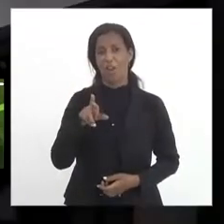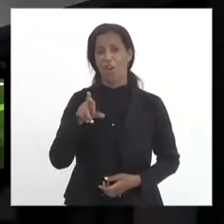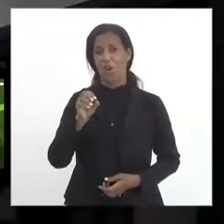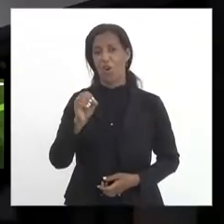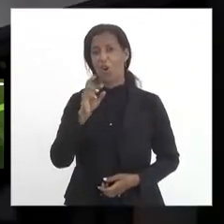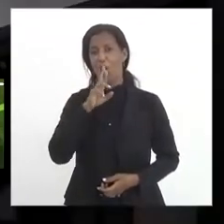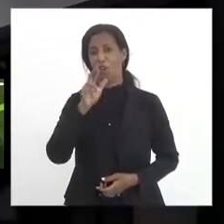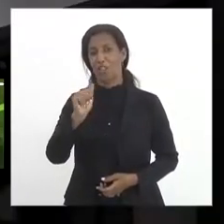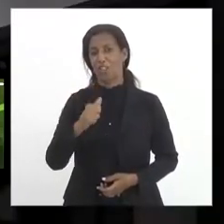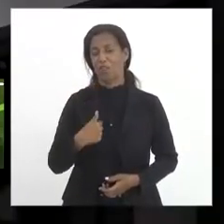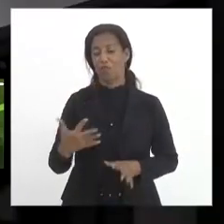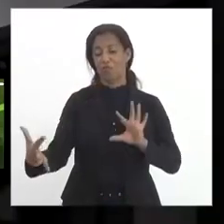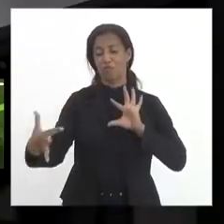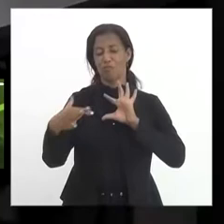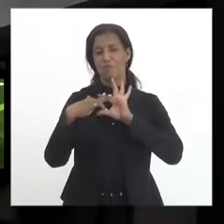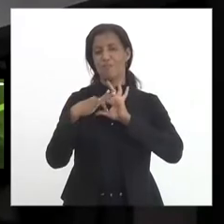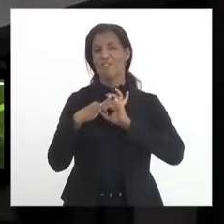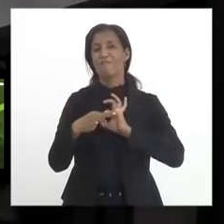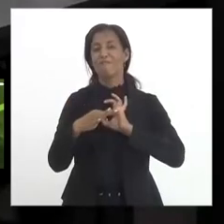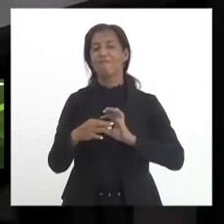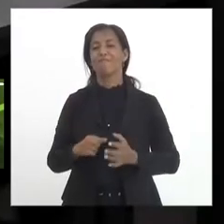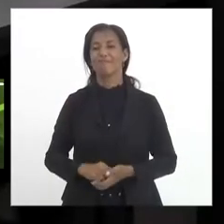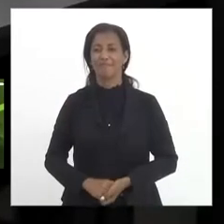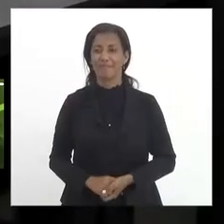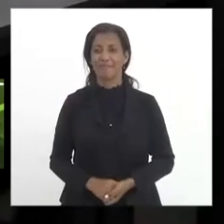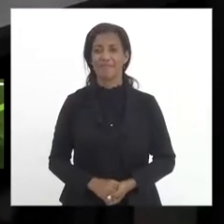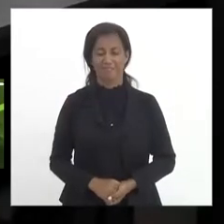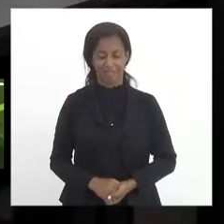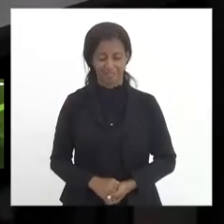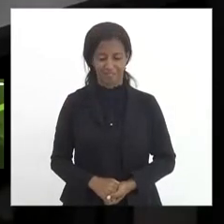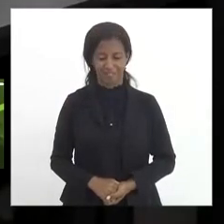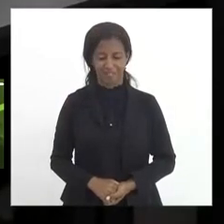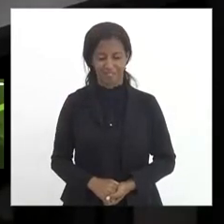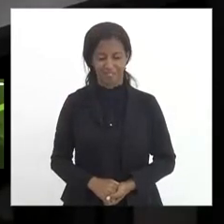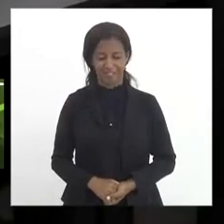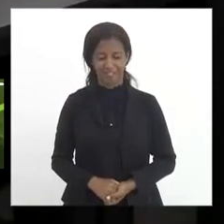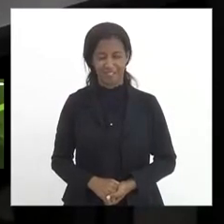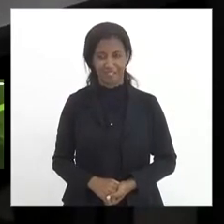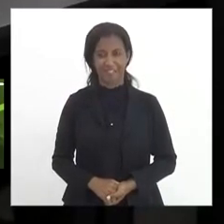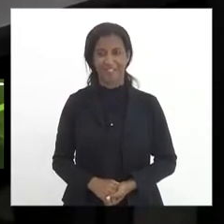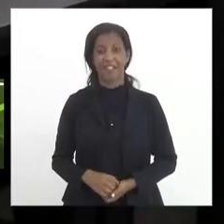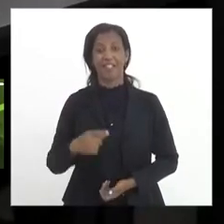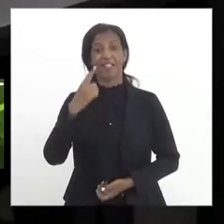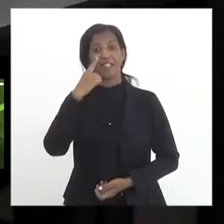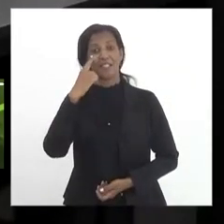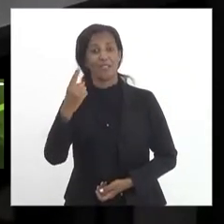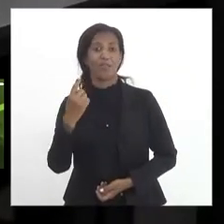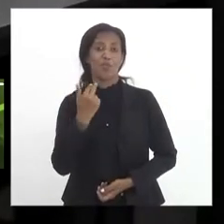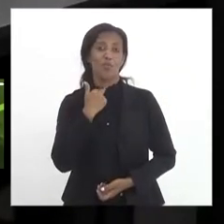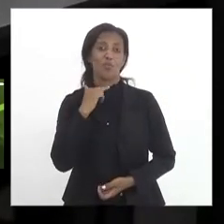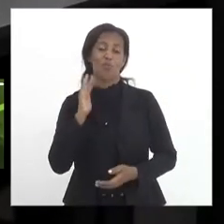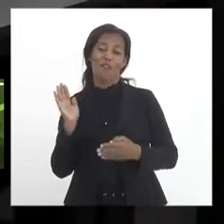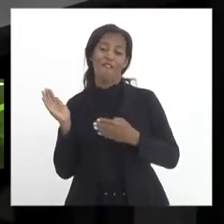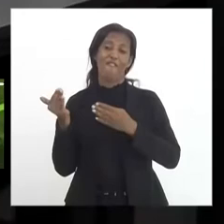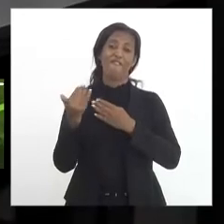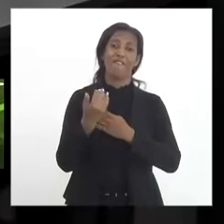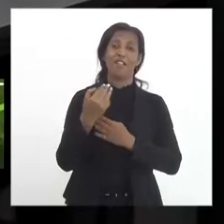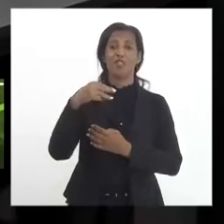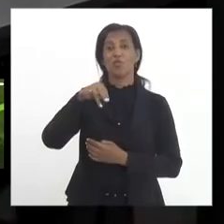Estamos unidos. Estamos unidos nessa missão. Ele não pode tomar a frente do deputado Mink. Essa